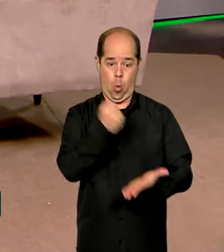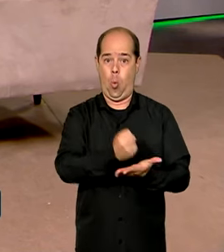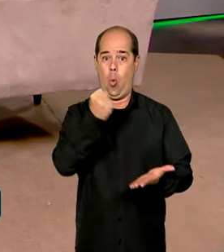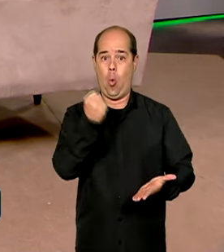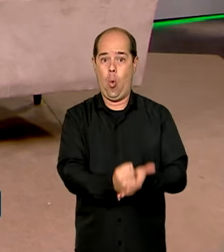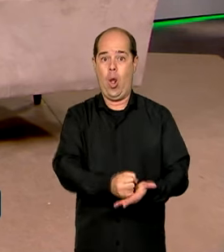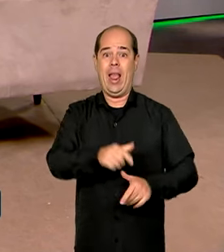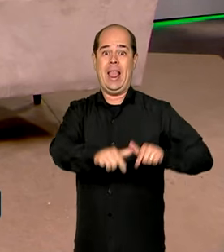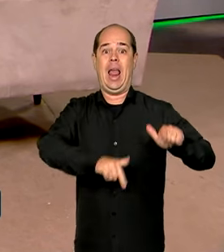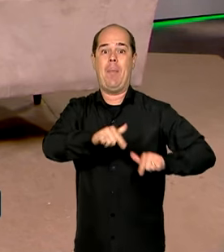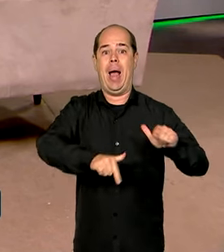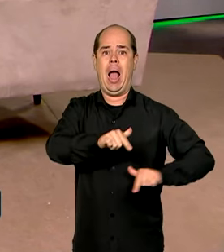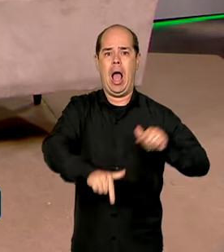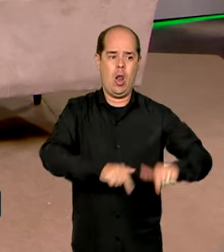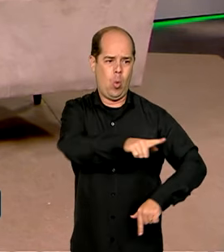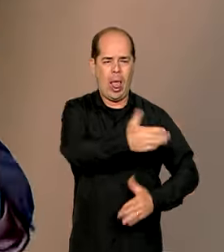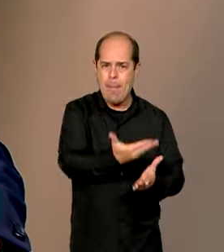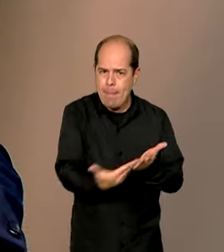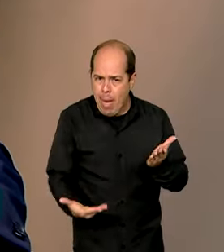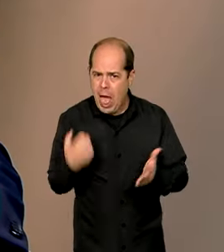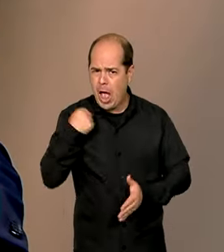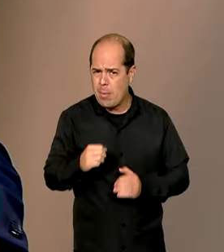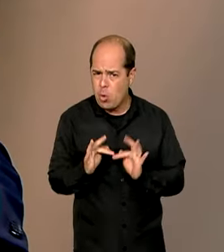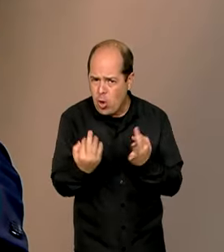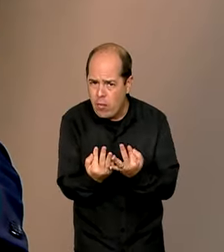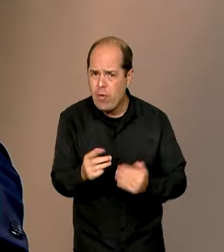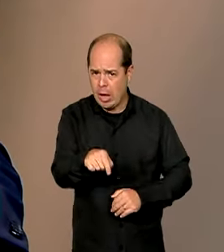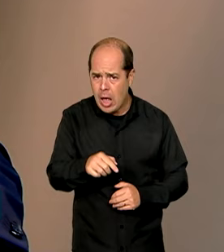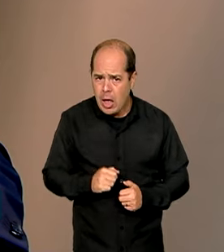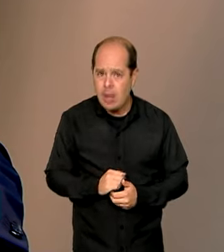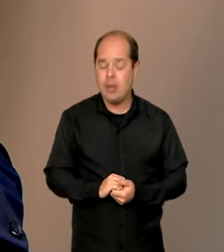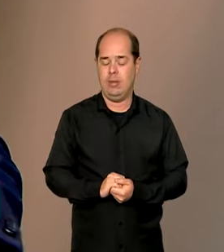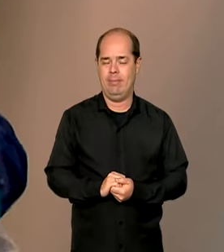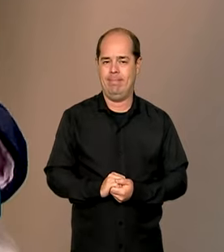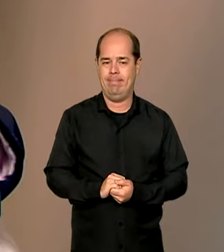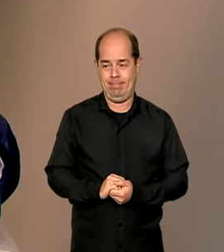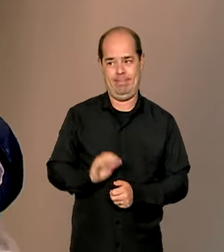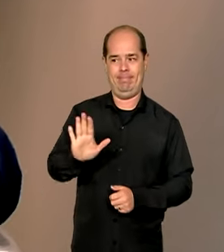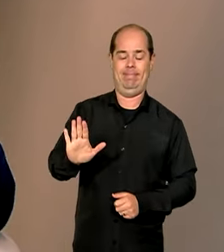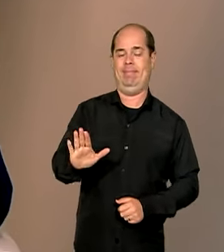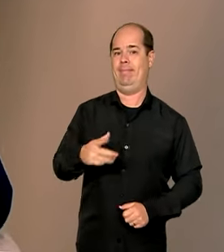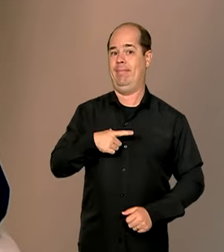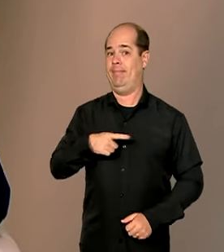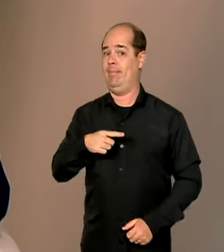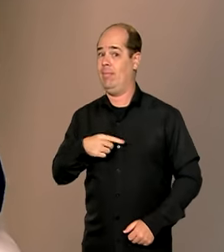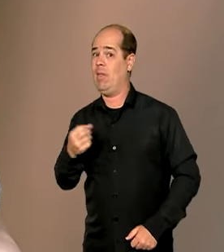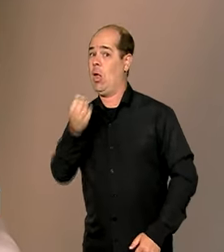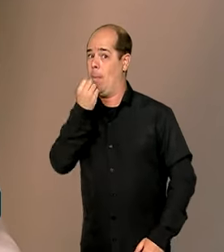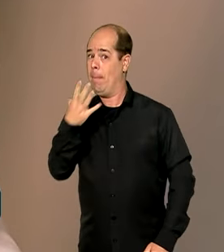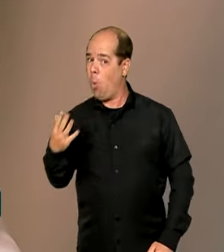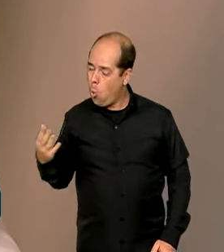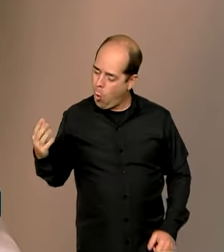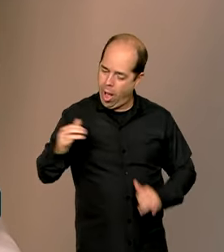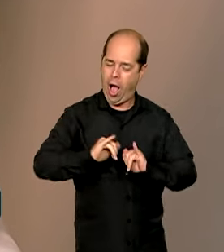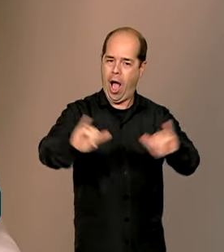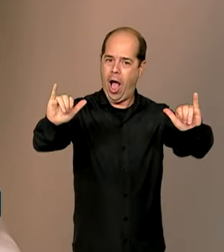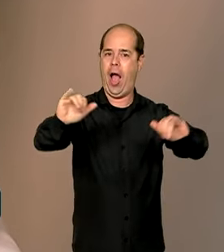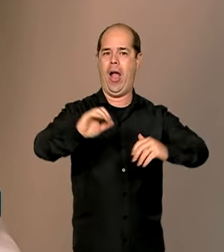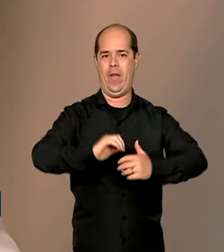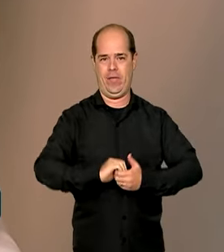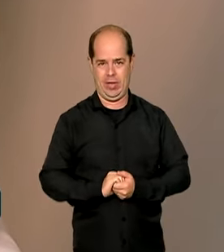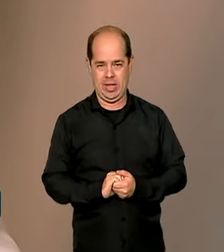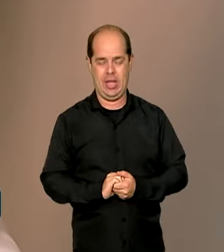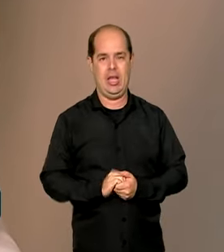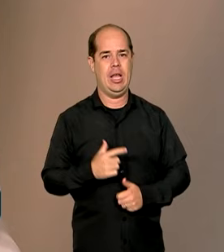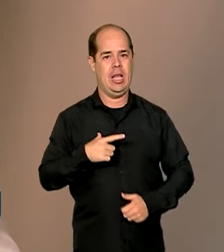benefício? Olha, essa aqui é a boa notícia. O novo Bolsa Família fez duas mudanças muito importantes. Vou lhe dar